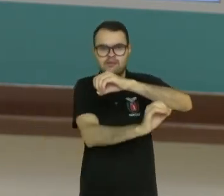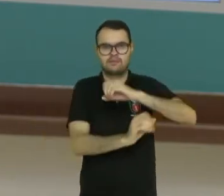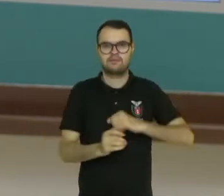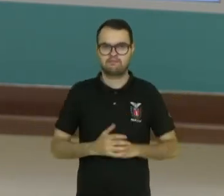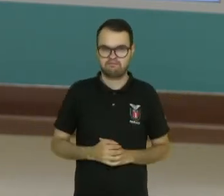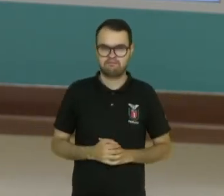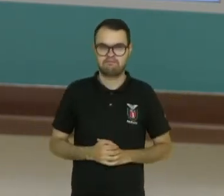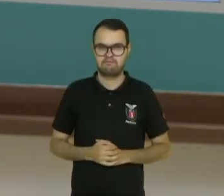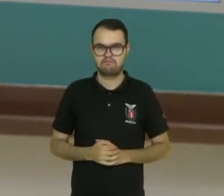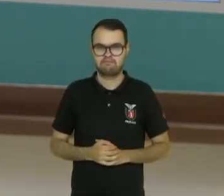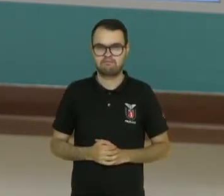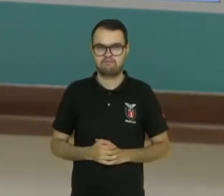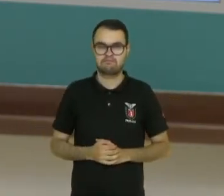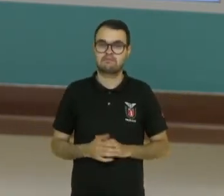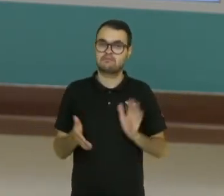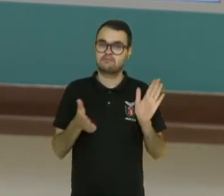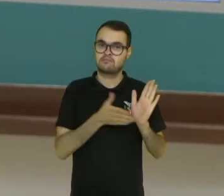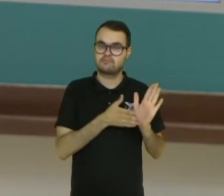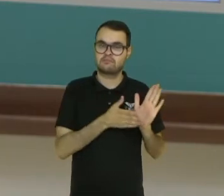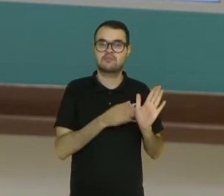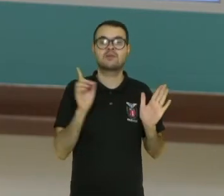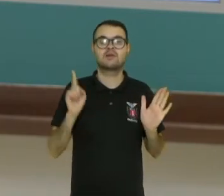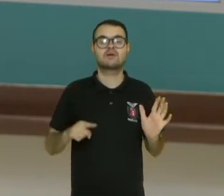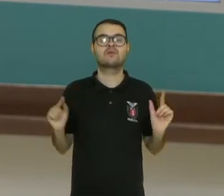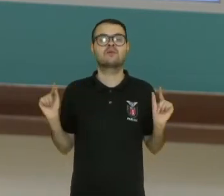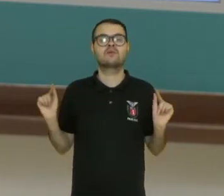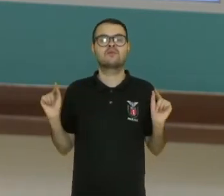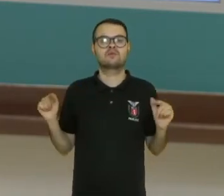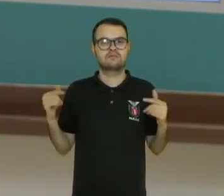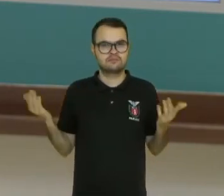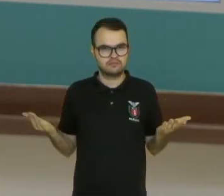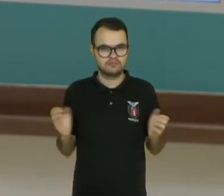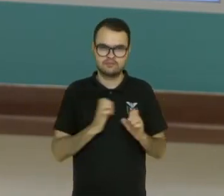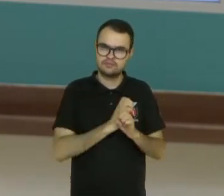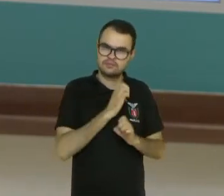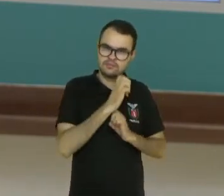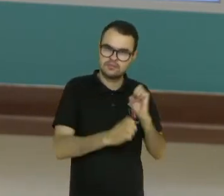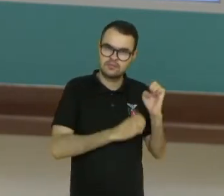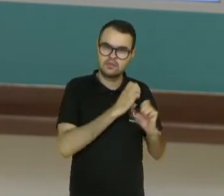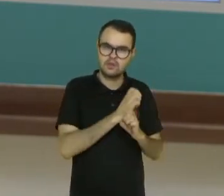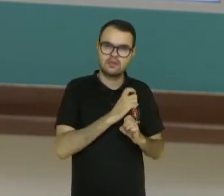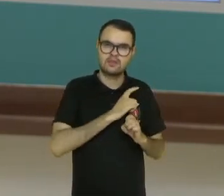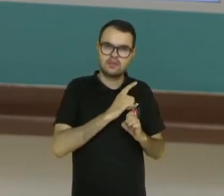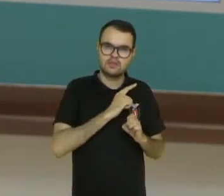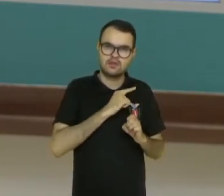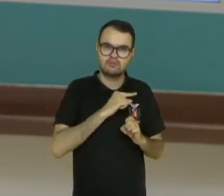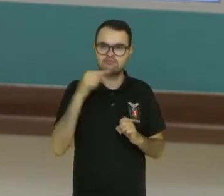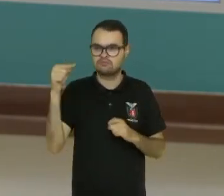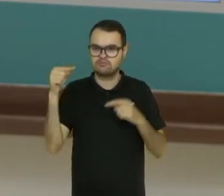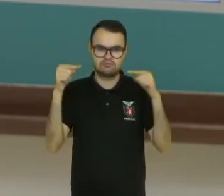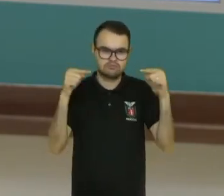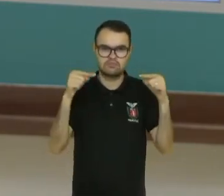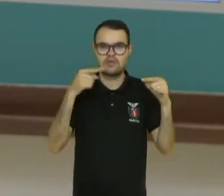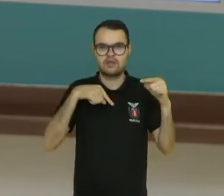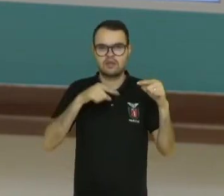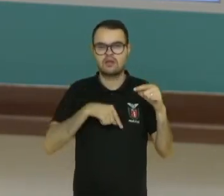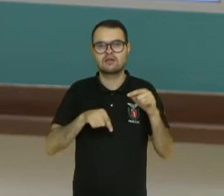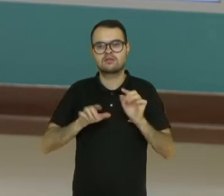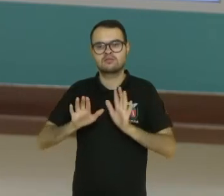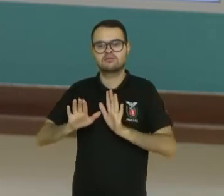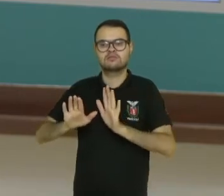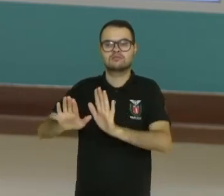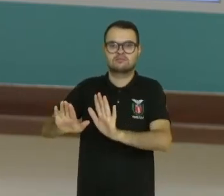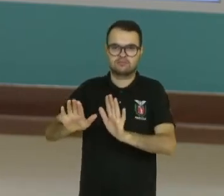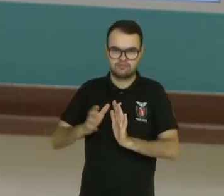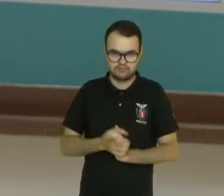molécula. Ou seja, a ideia aqui é que, como os elétrons têm cargas semelhantes, eles vão se afastar. Então,